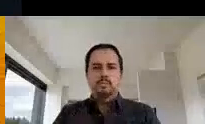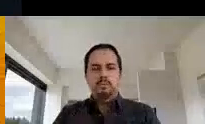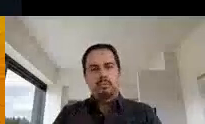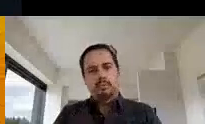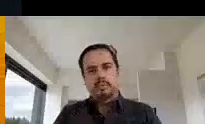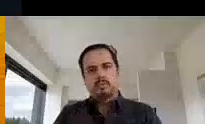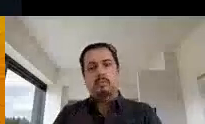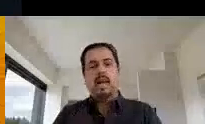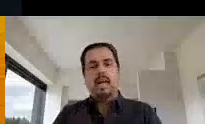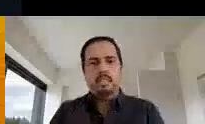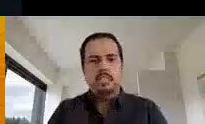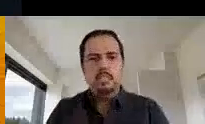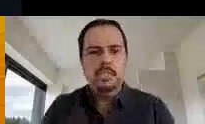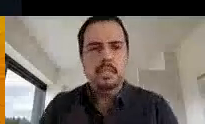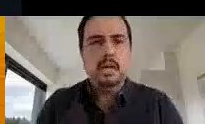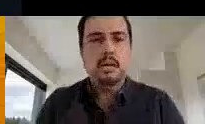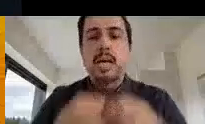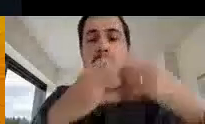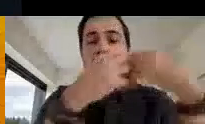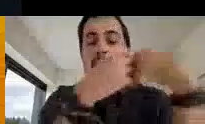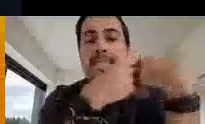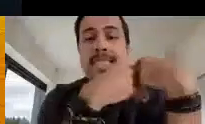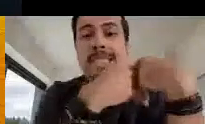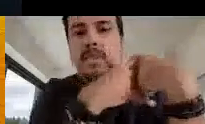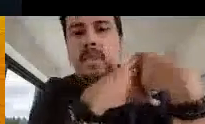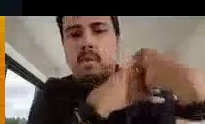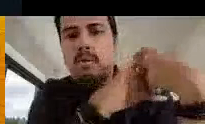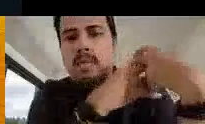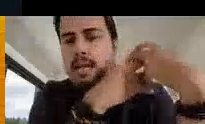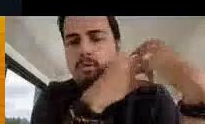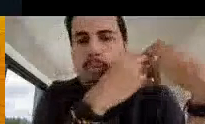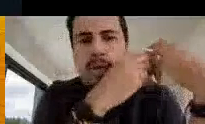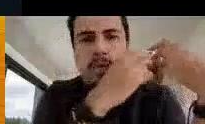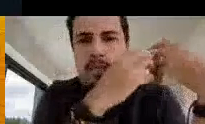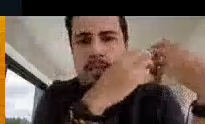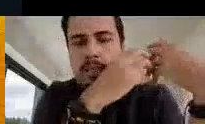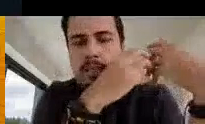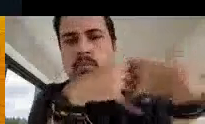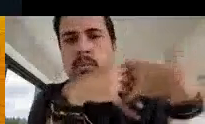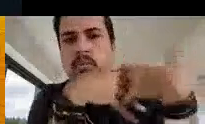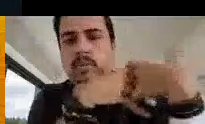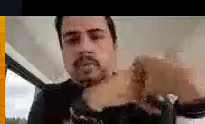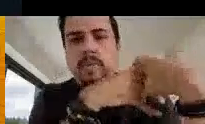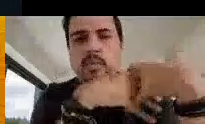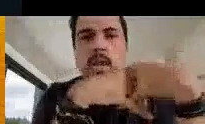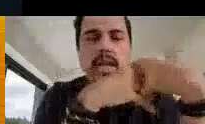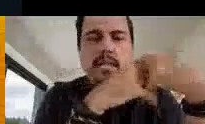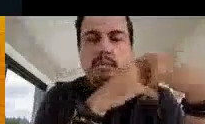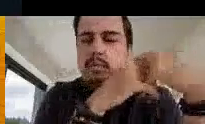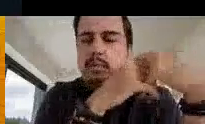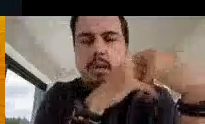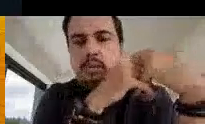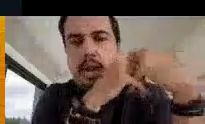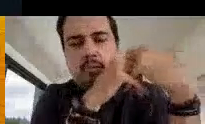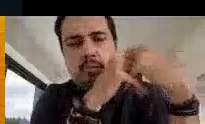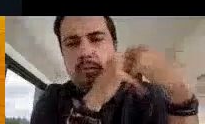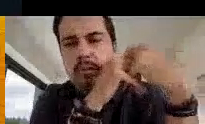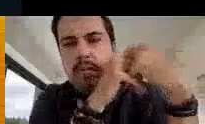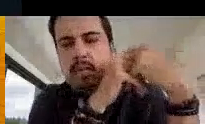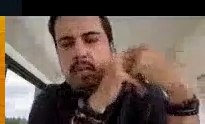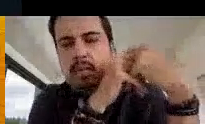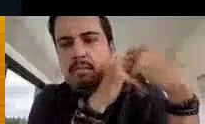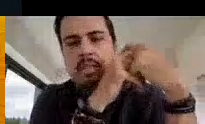dados já embutido. Então, quando você faz um marketing digital, se você não usa dados, não é marketing digital. Se você vende online, se você não